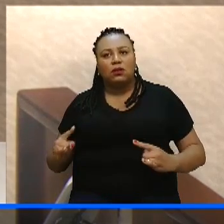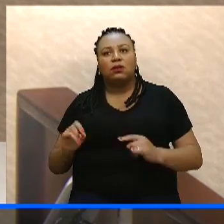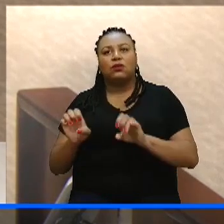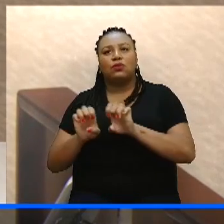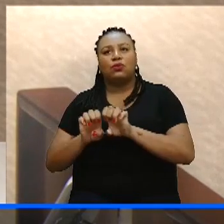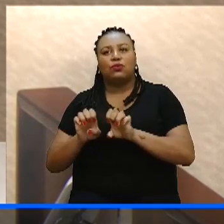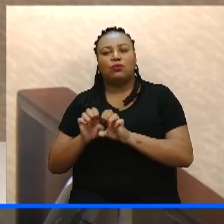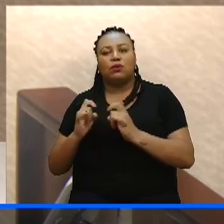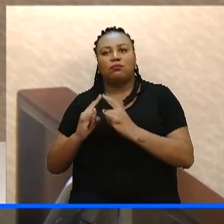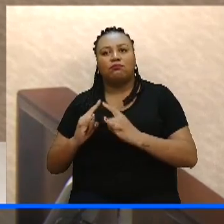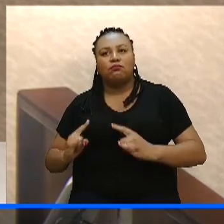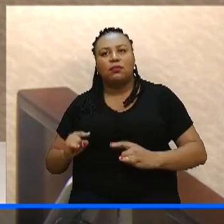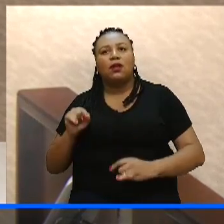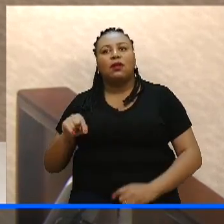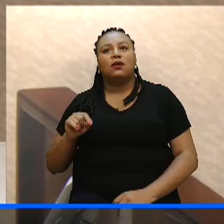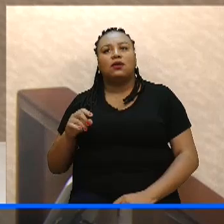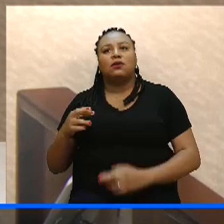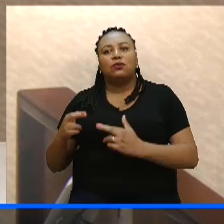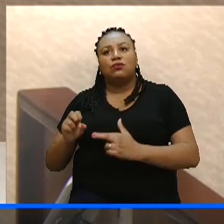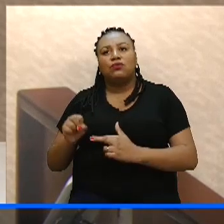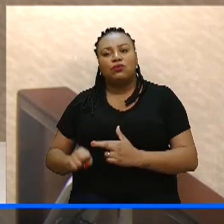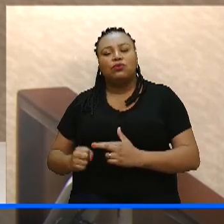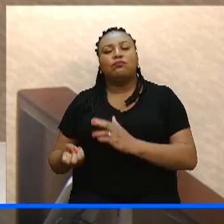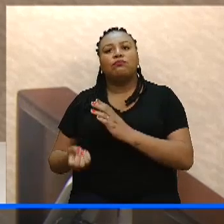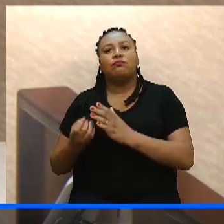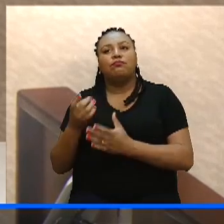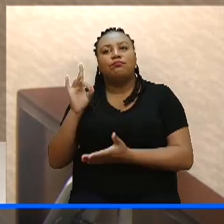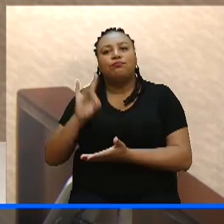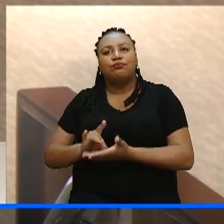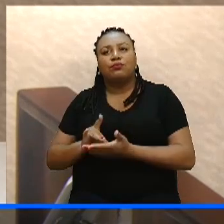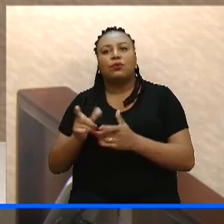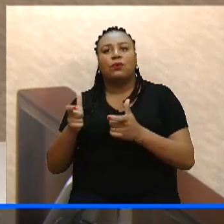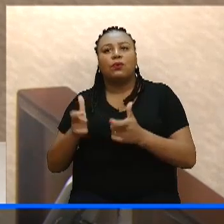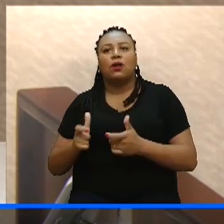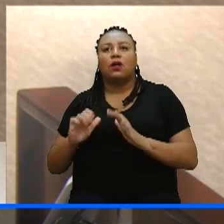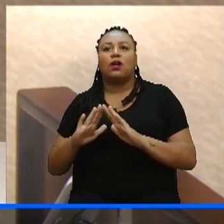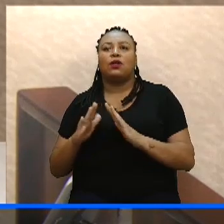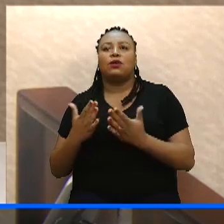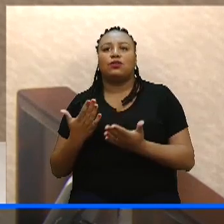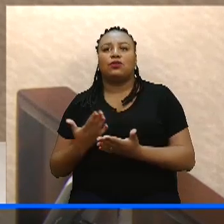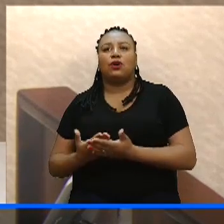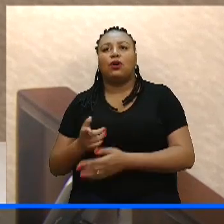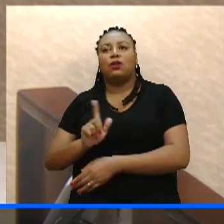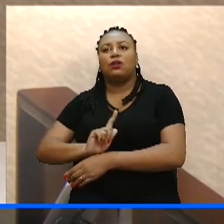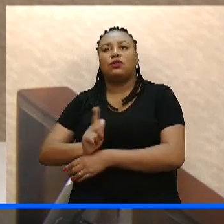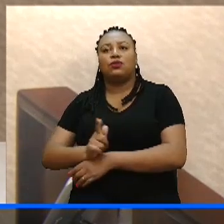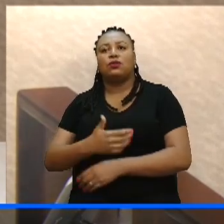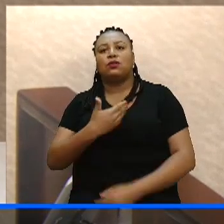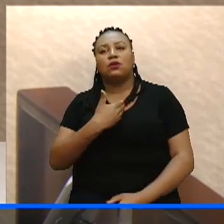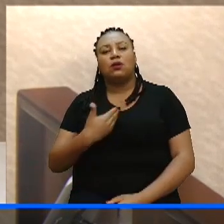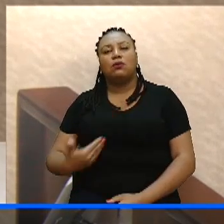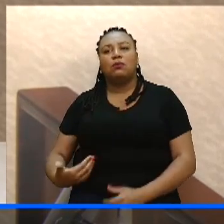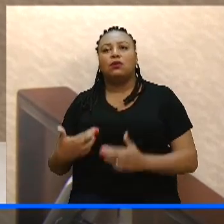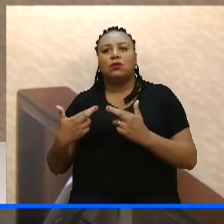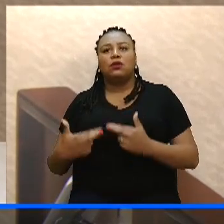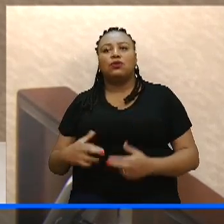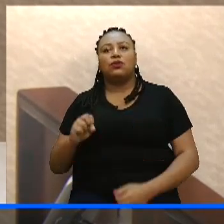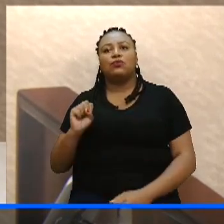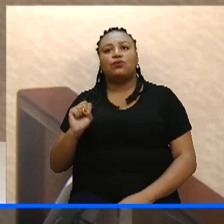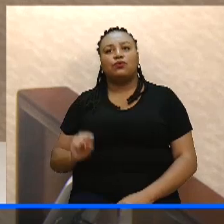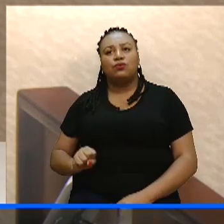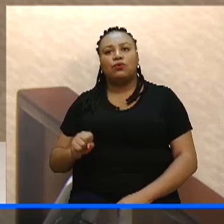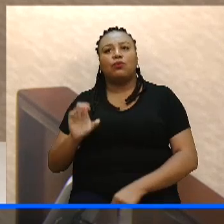permitiu que se criasse se instalasse no local a escola de gestão pública da zona sul